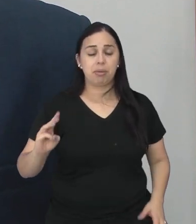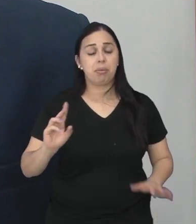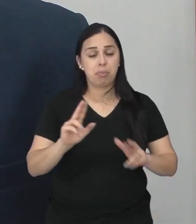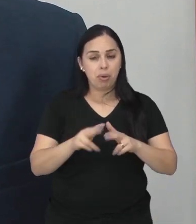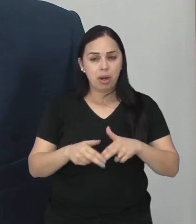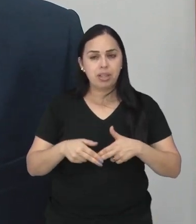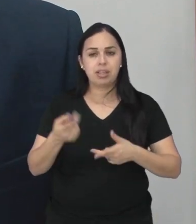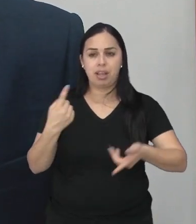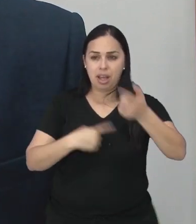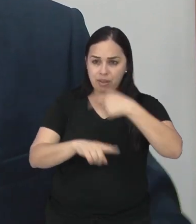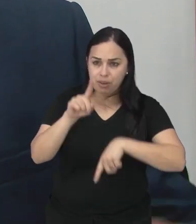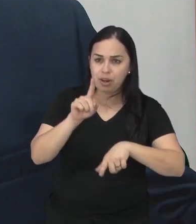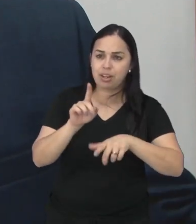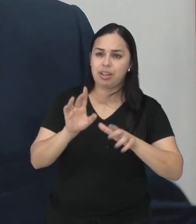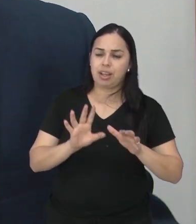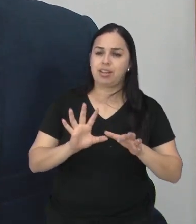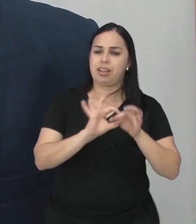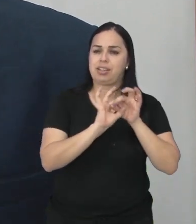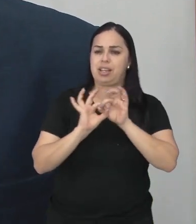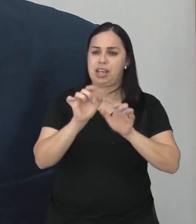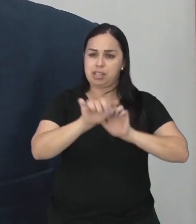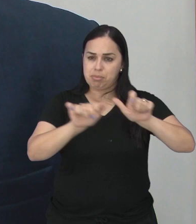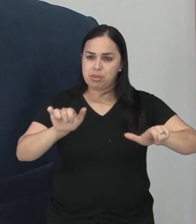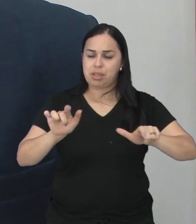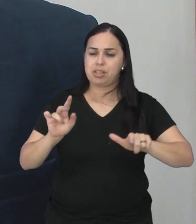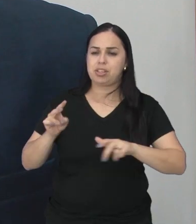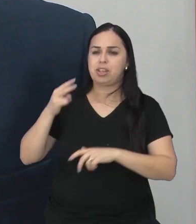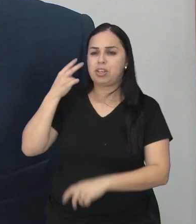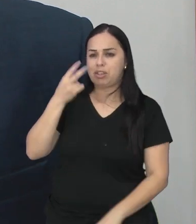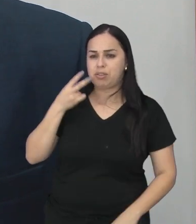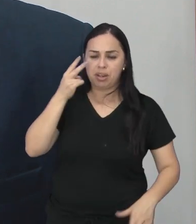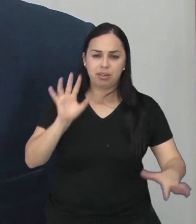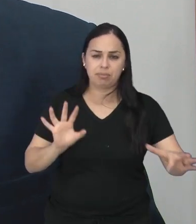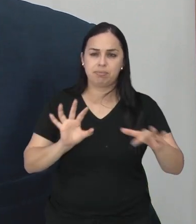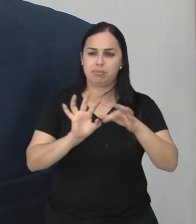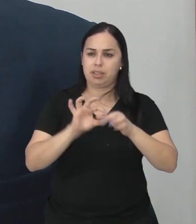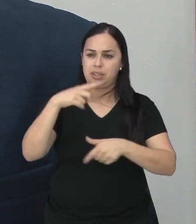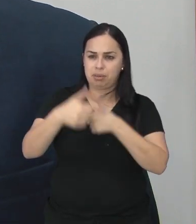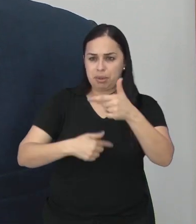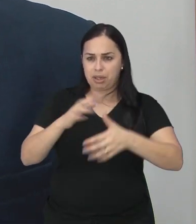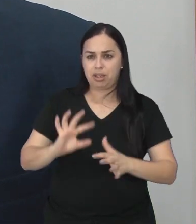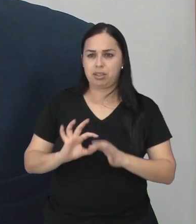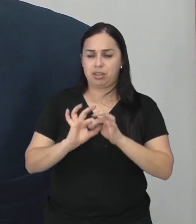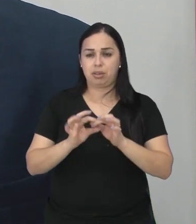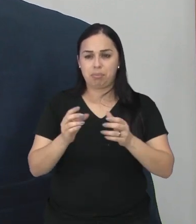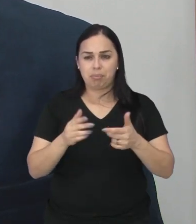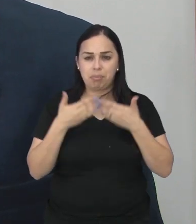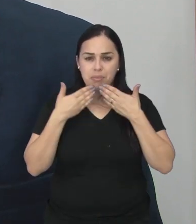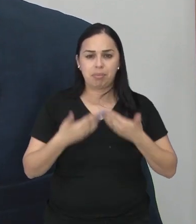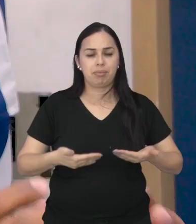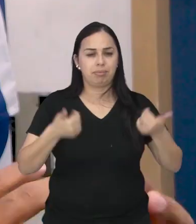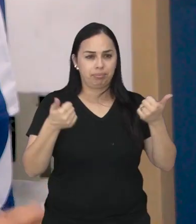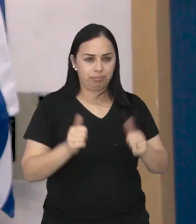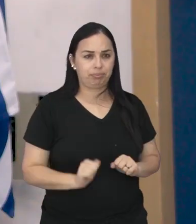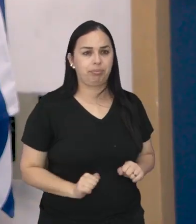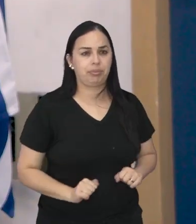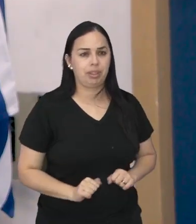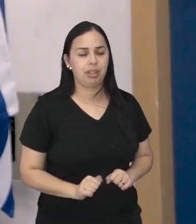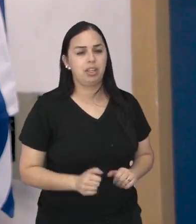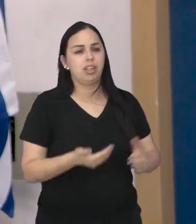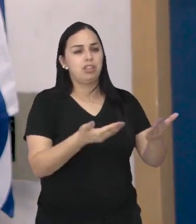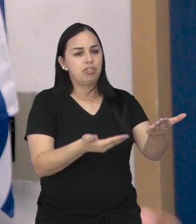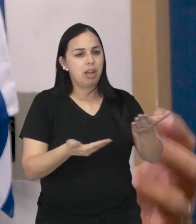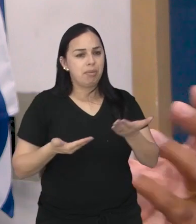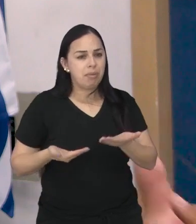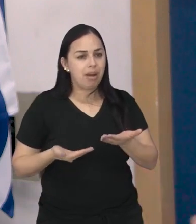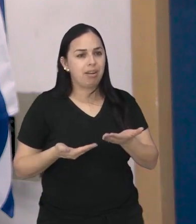Com a união das pessoas e do poder público. Assim, a gente trabalhando em conjunto, a gente consegue melhorar a vida de todos. Trazer o